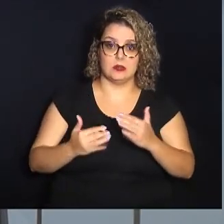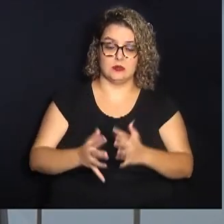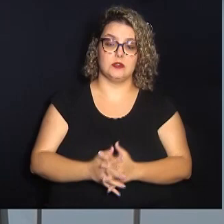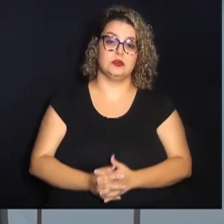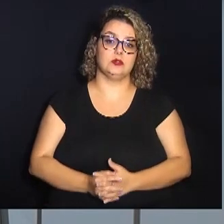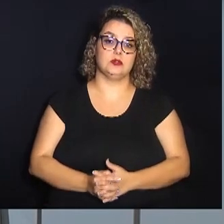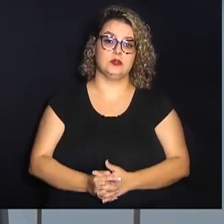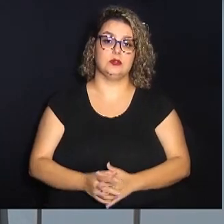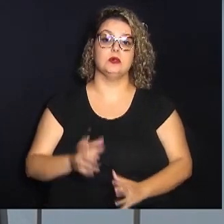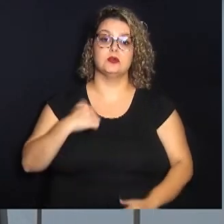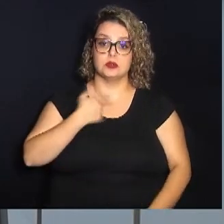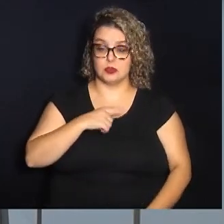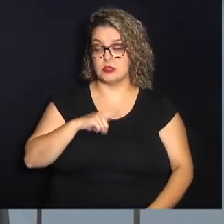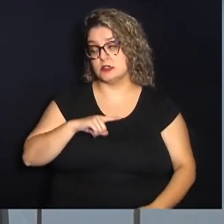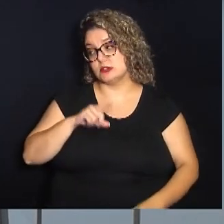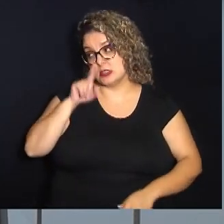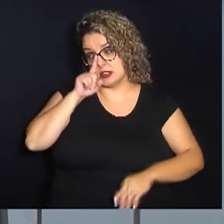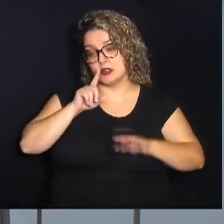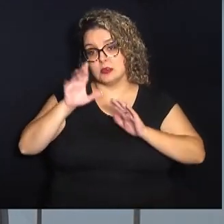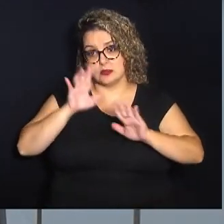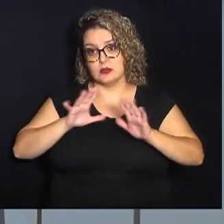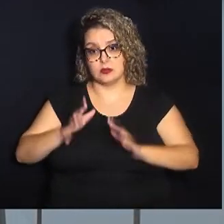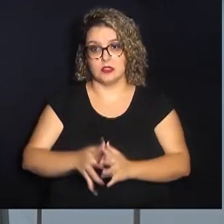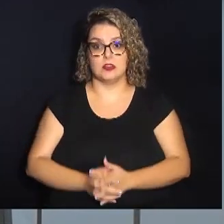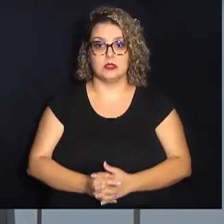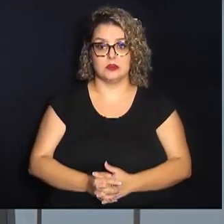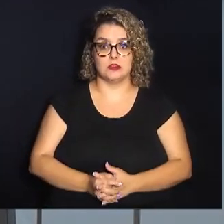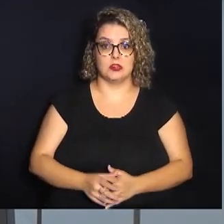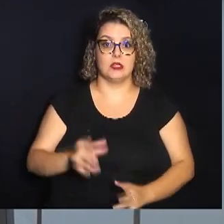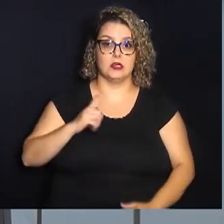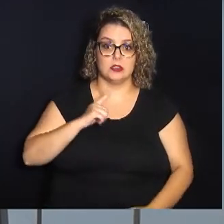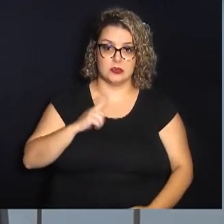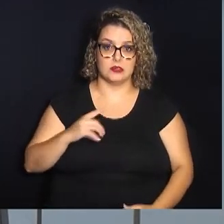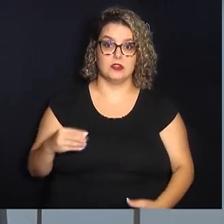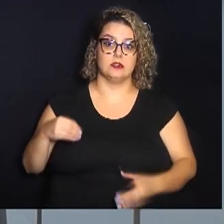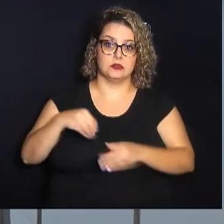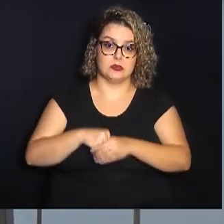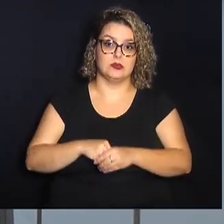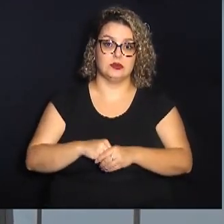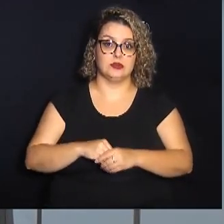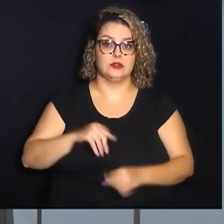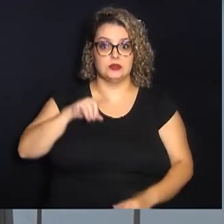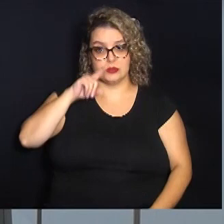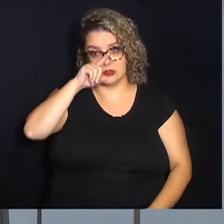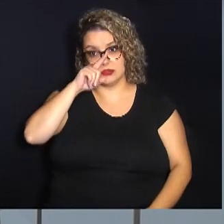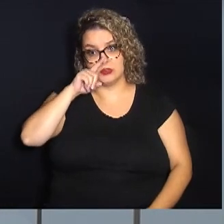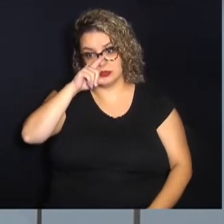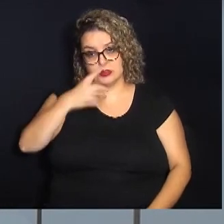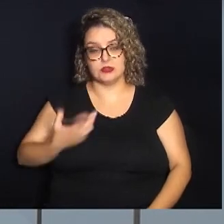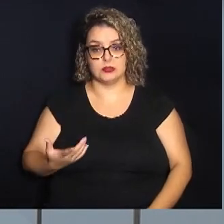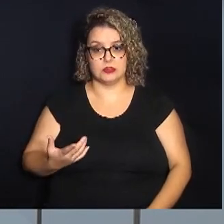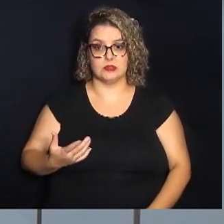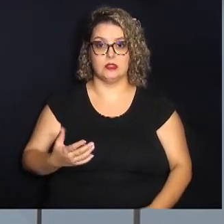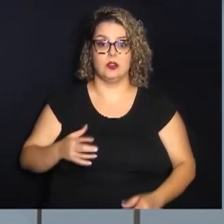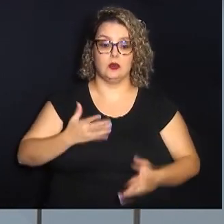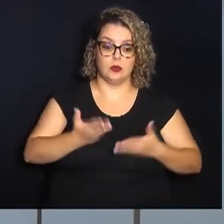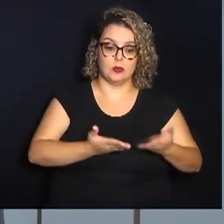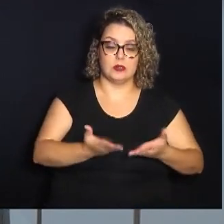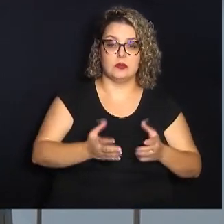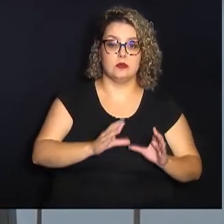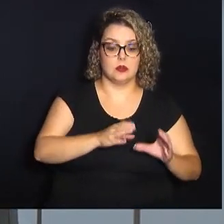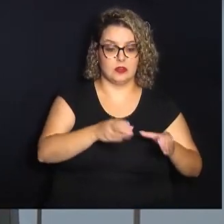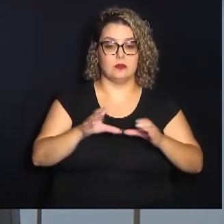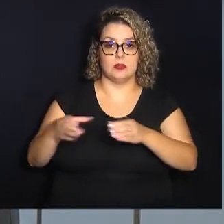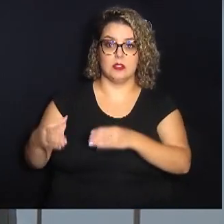a gente vai ter cuidados, né? Tem aí dentro da classificação de risco cuidados diferentes com cada categoria, e para